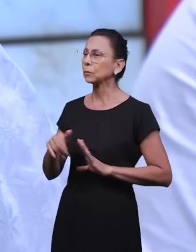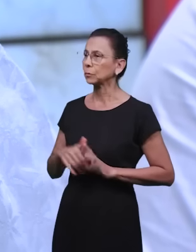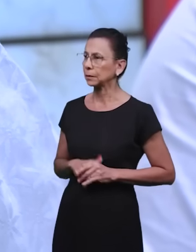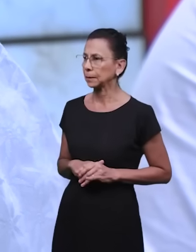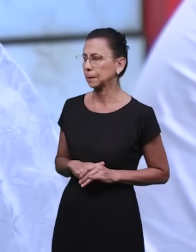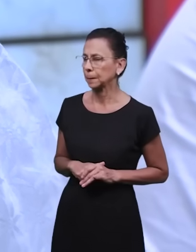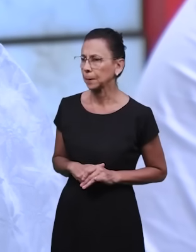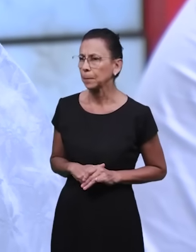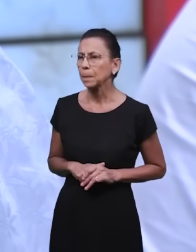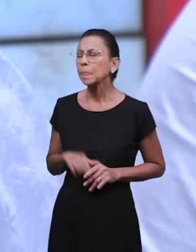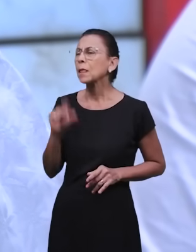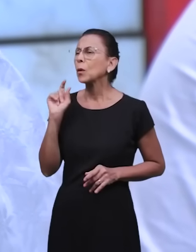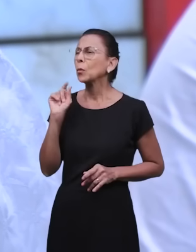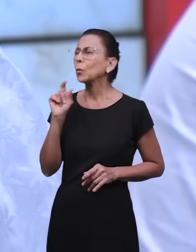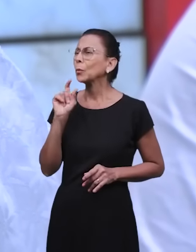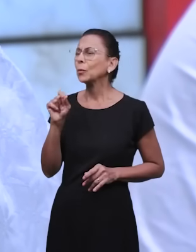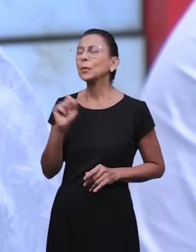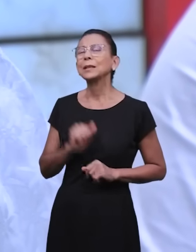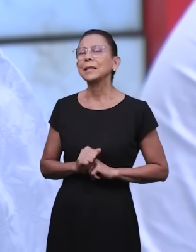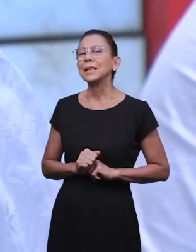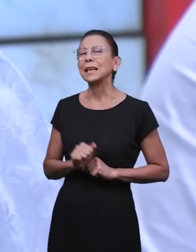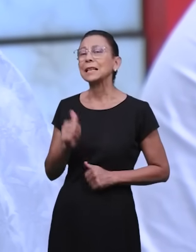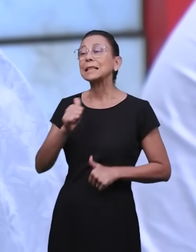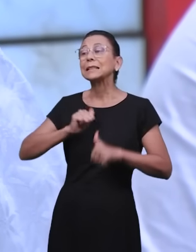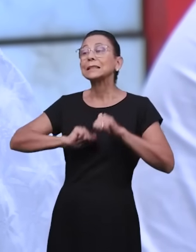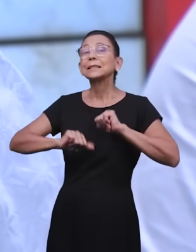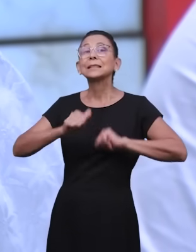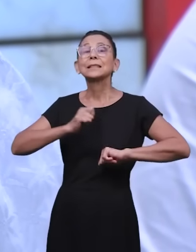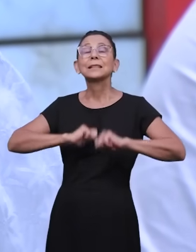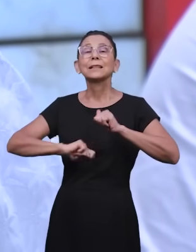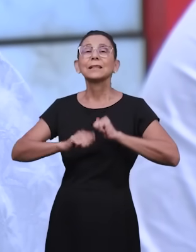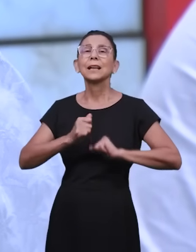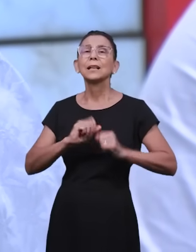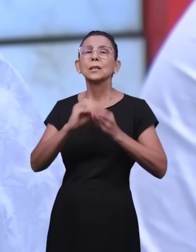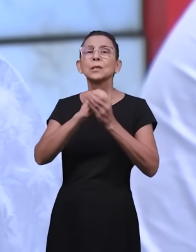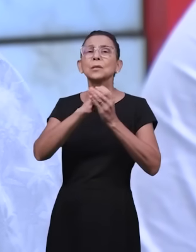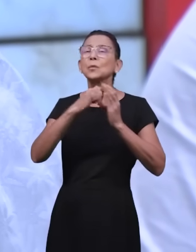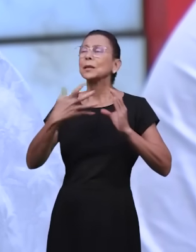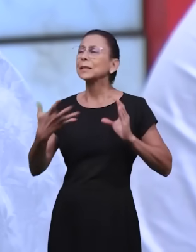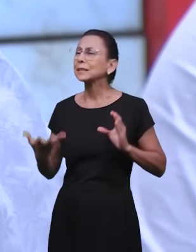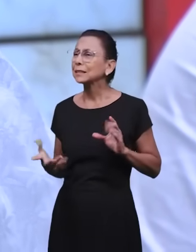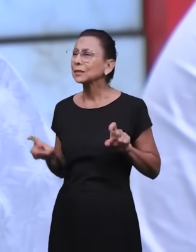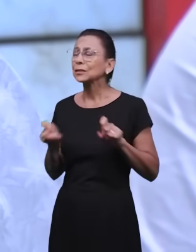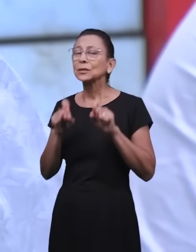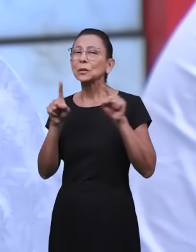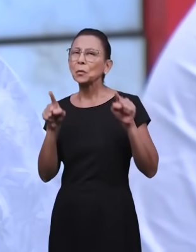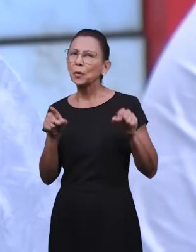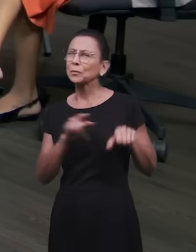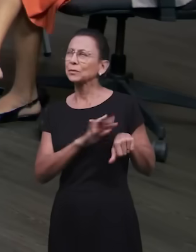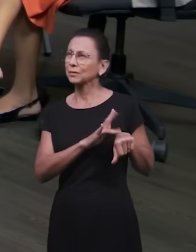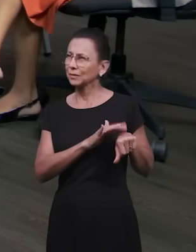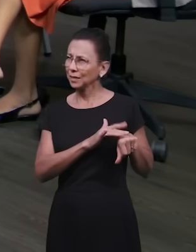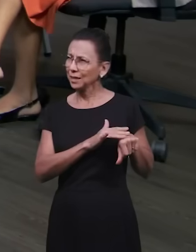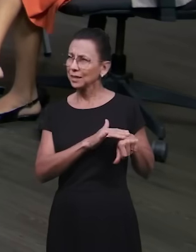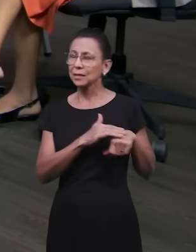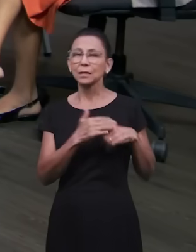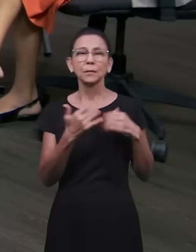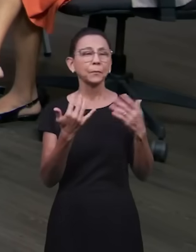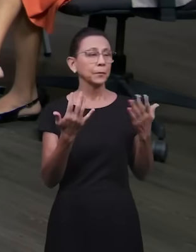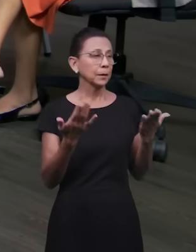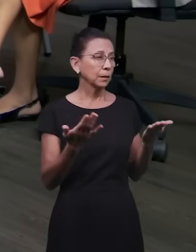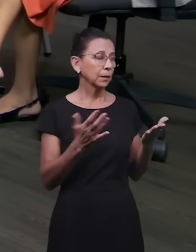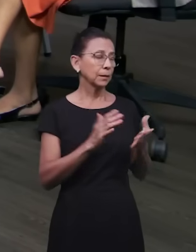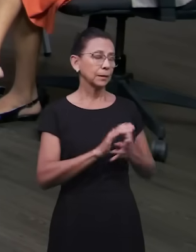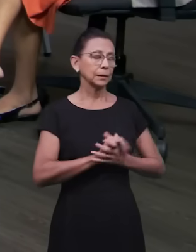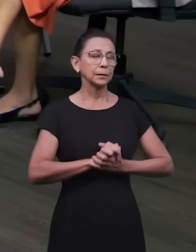que de fato é a ansiedade? A ansiedade, ela é caracterizada como uma doença?